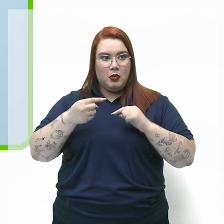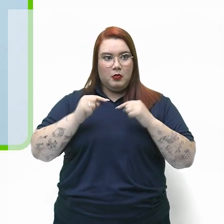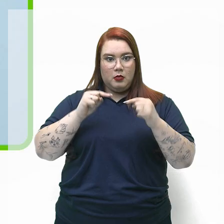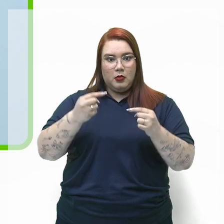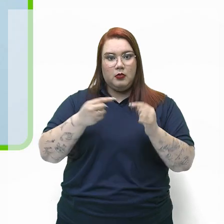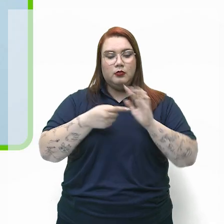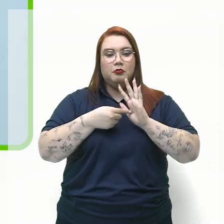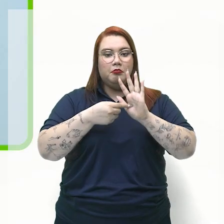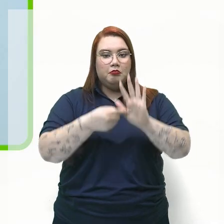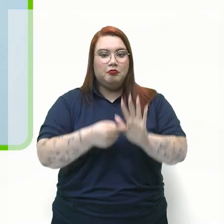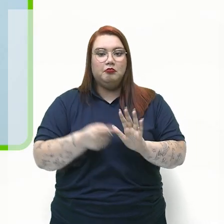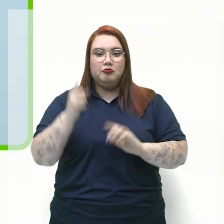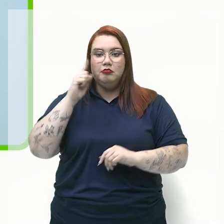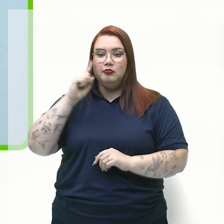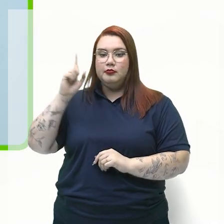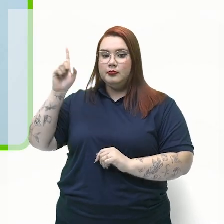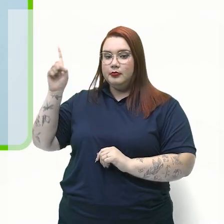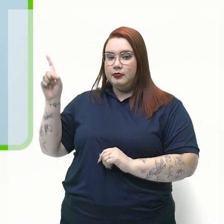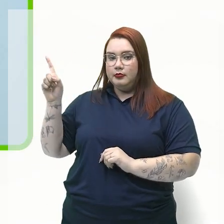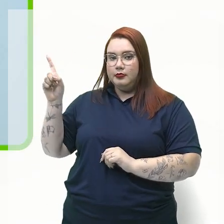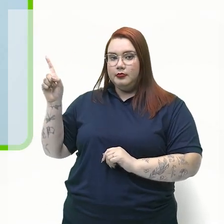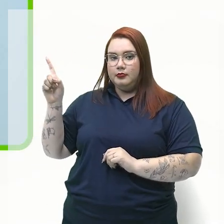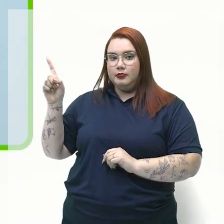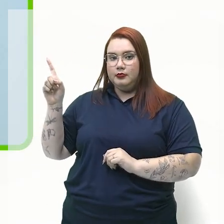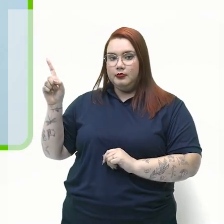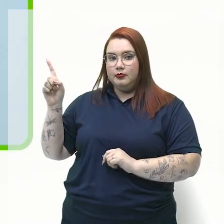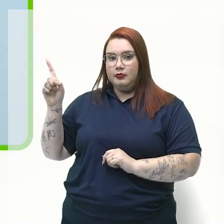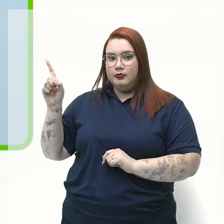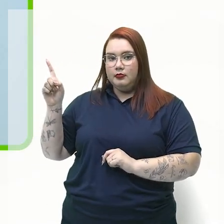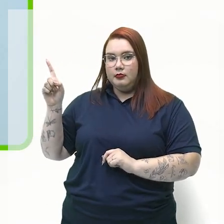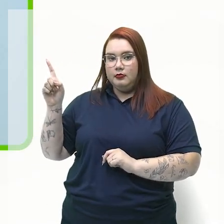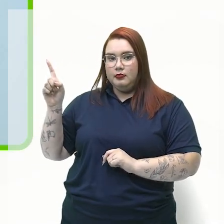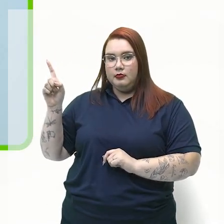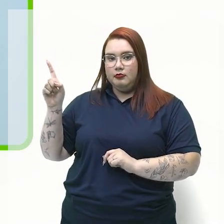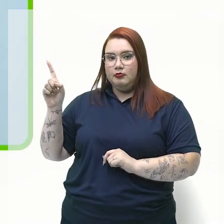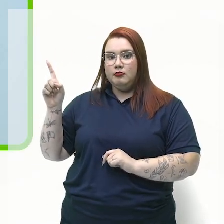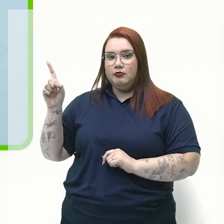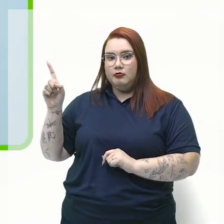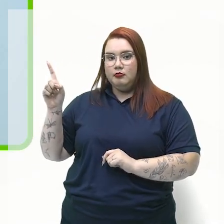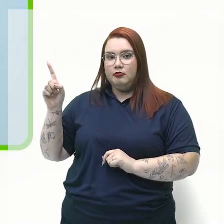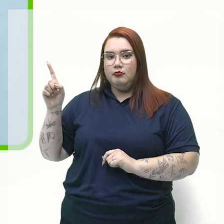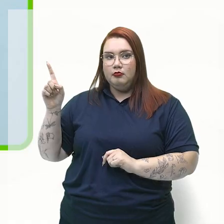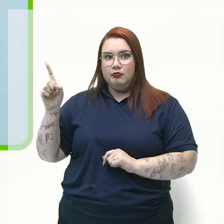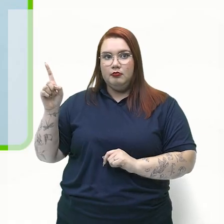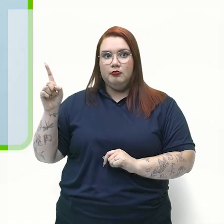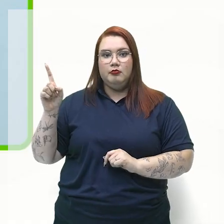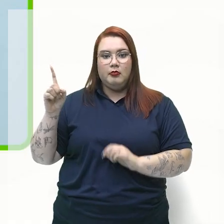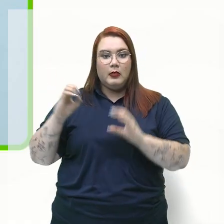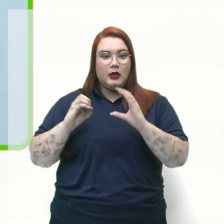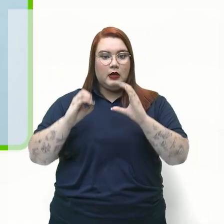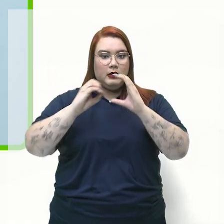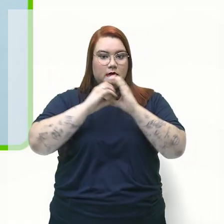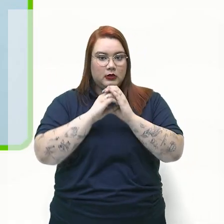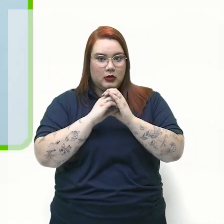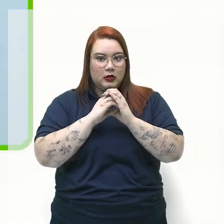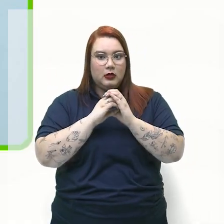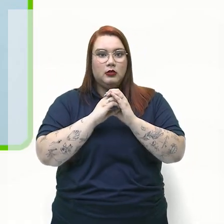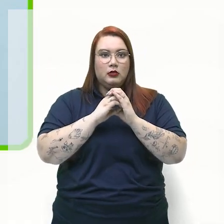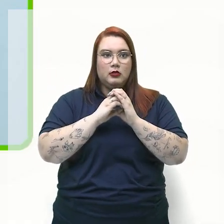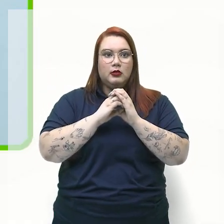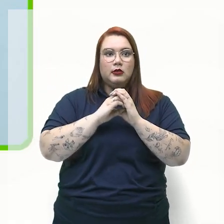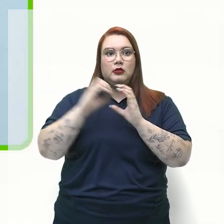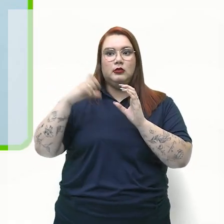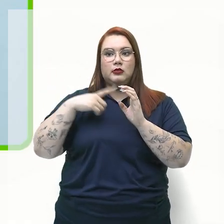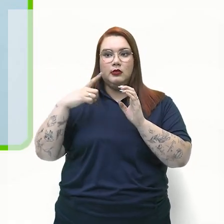para vocês. A gente tem aqui, ó, a representação, tá, da célula. Lembrando que ela